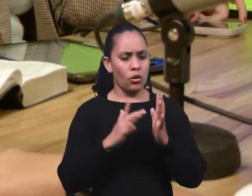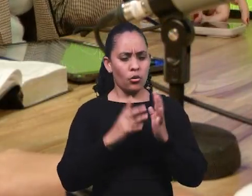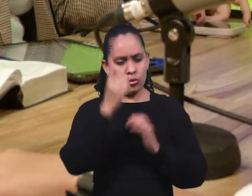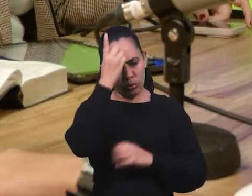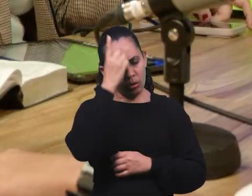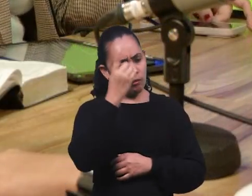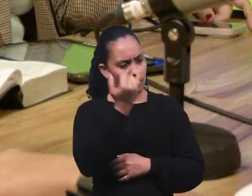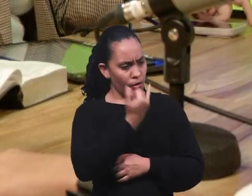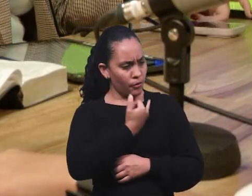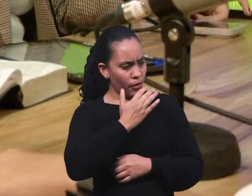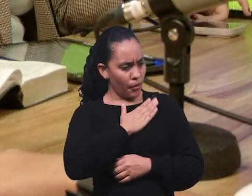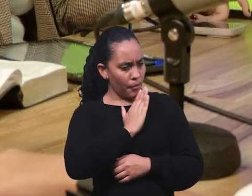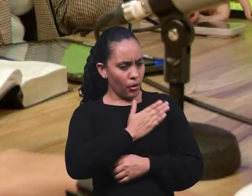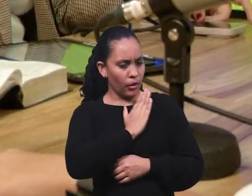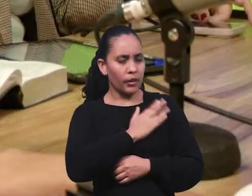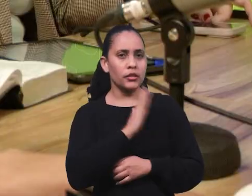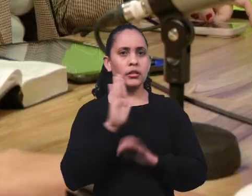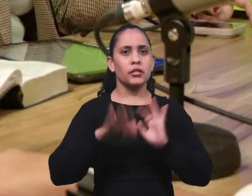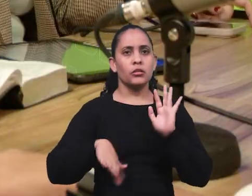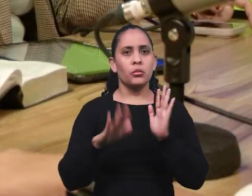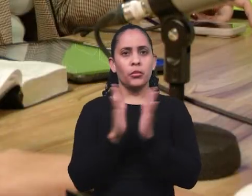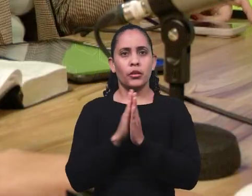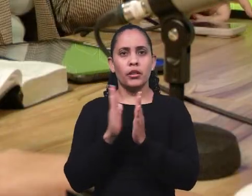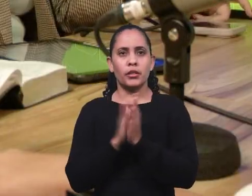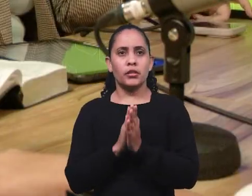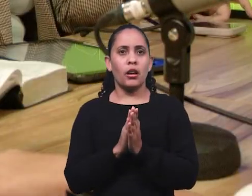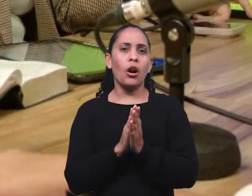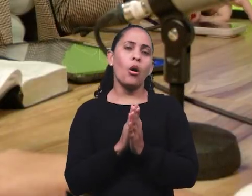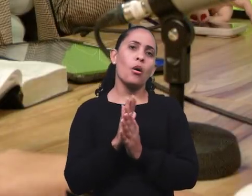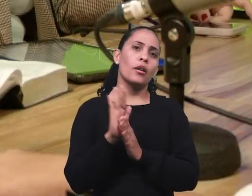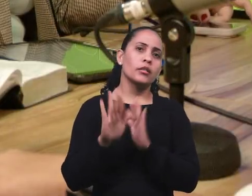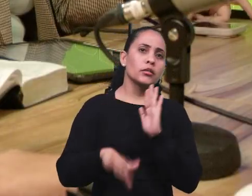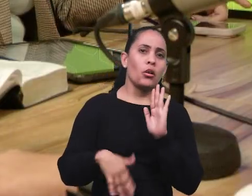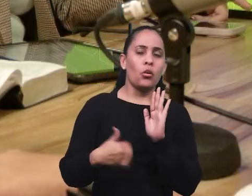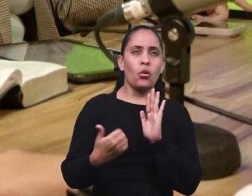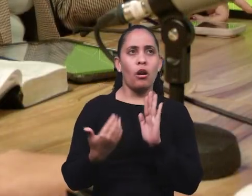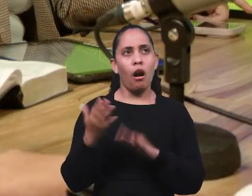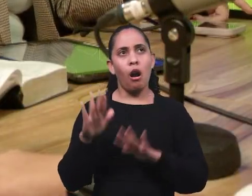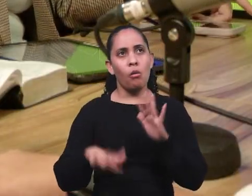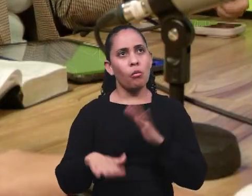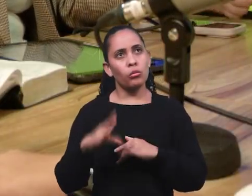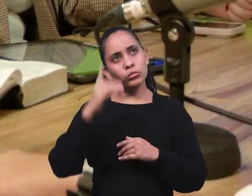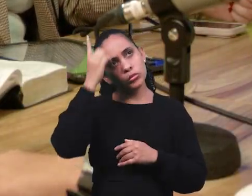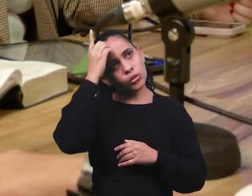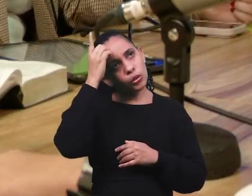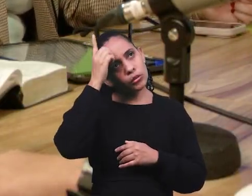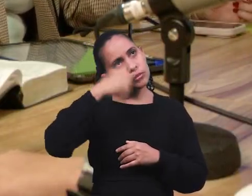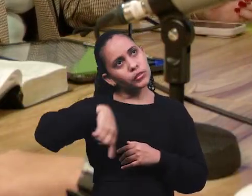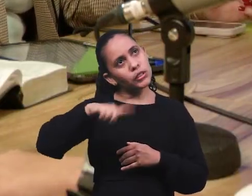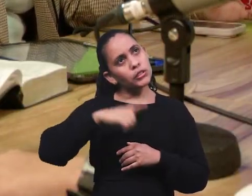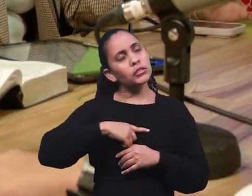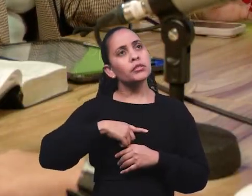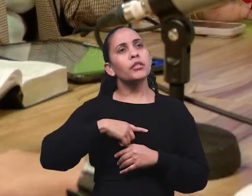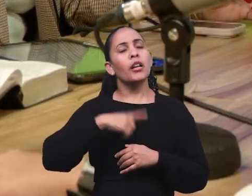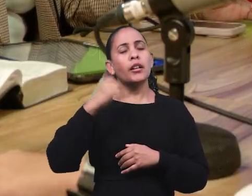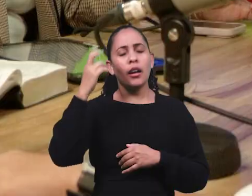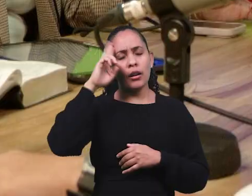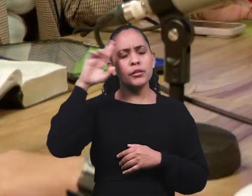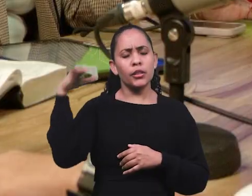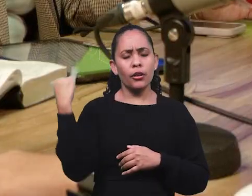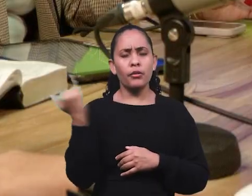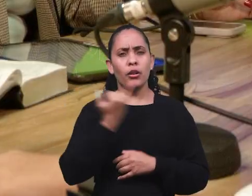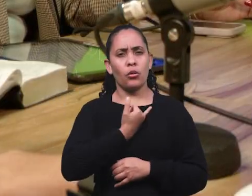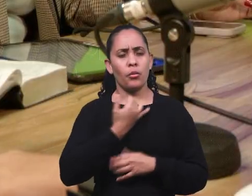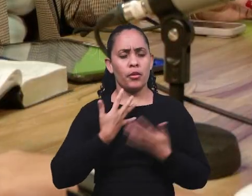apropriado daquilo. É para mim. Ou de repente numa oração, se eu ter falado, enfim, algum dom e vocês terem